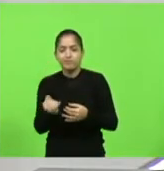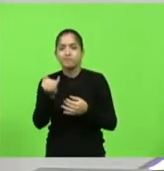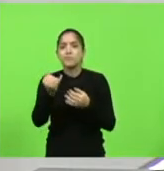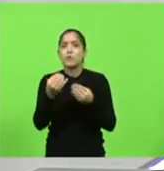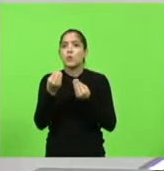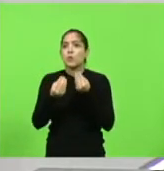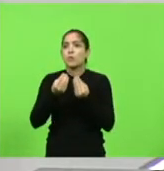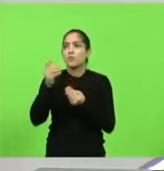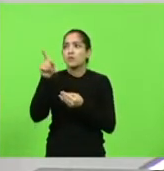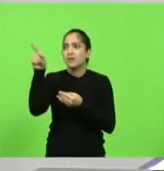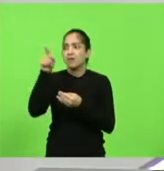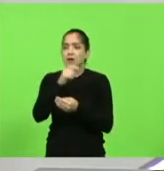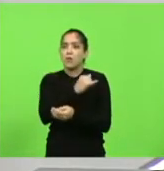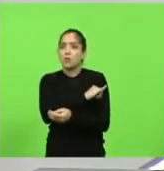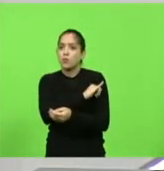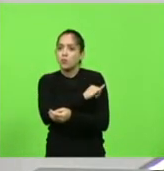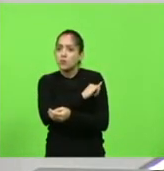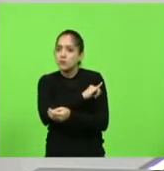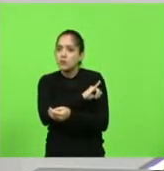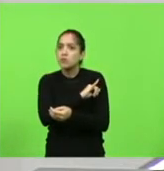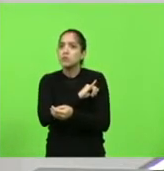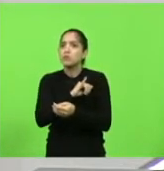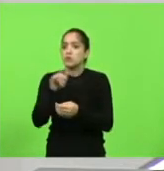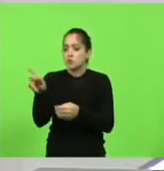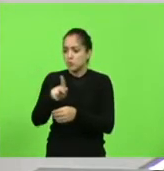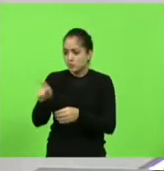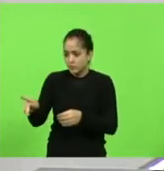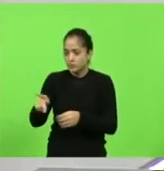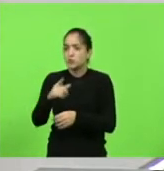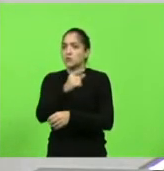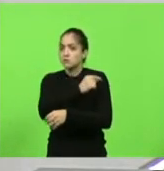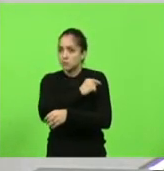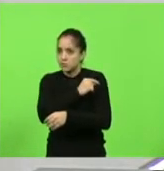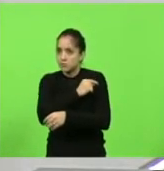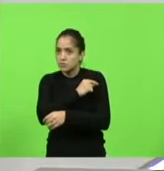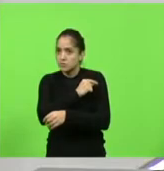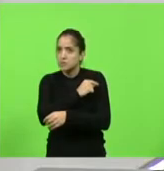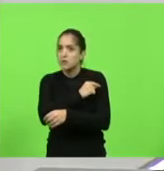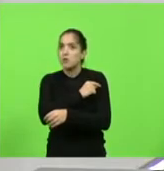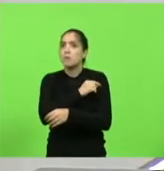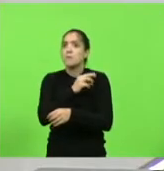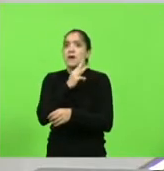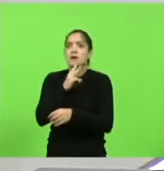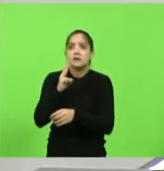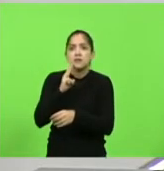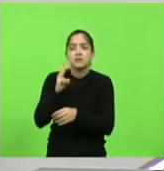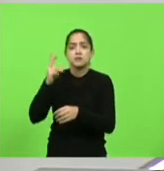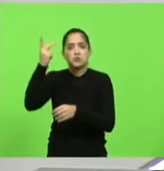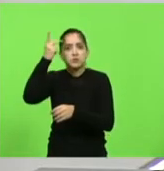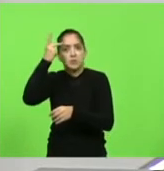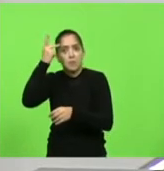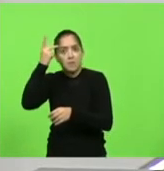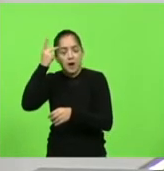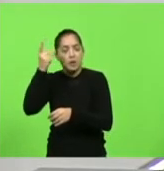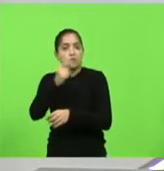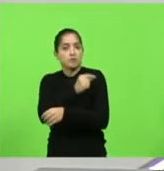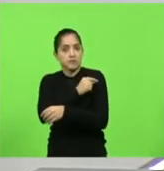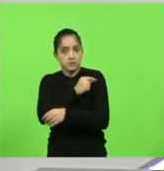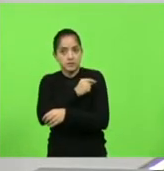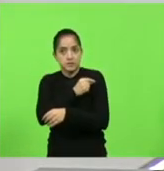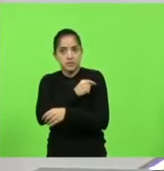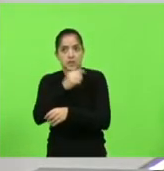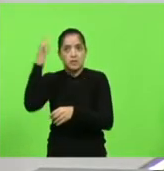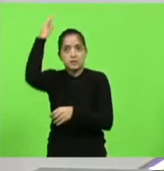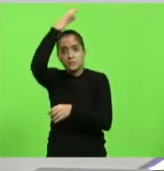de Janeiro está vacinando o professor? Como é que o Maranhão está vacinando? Como é que São Paulo está vacinando? Como é que o Espírito Santo